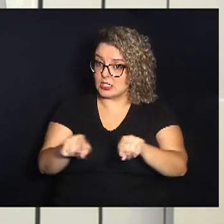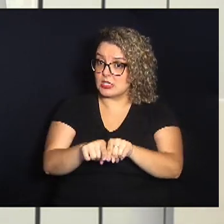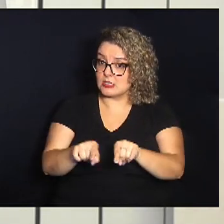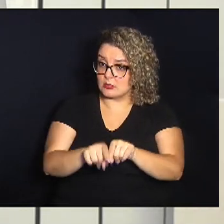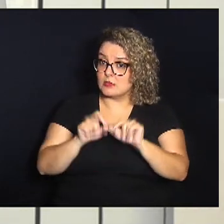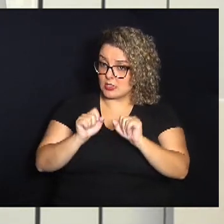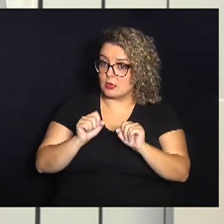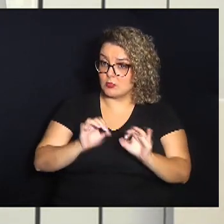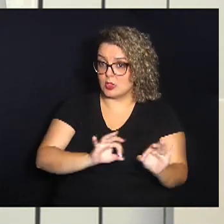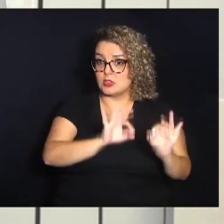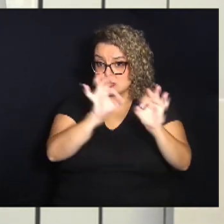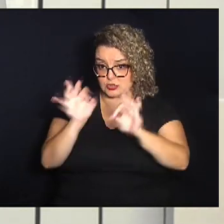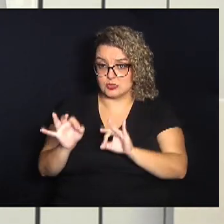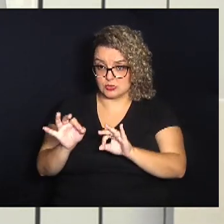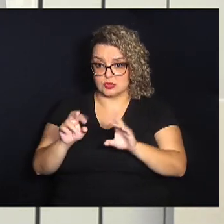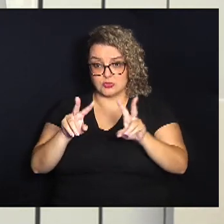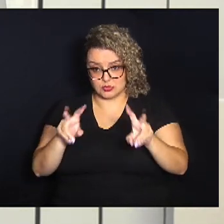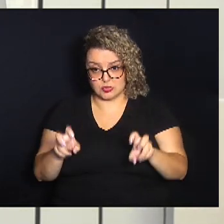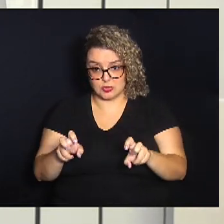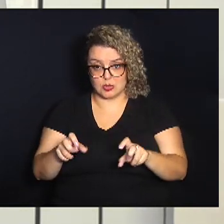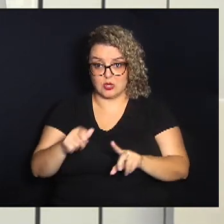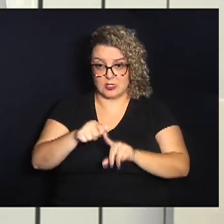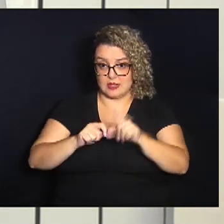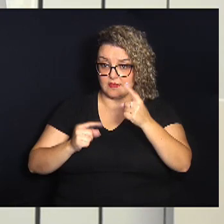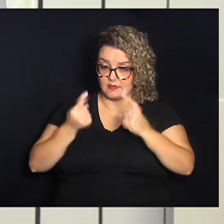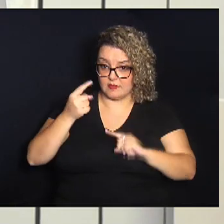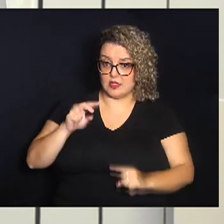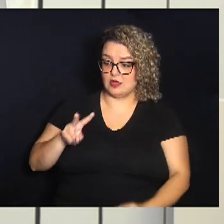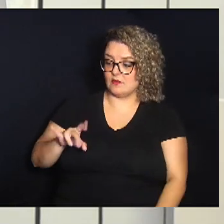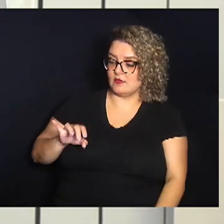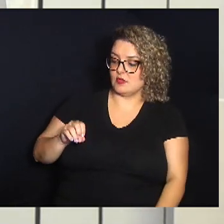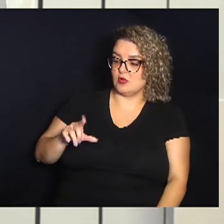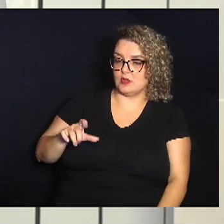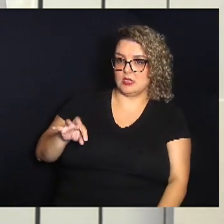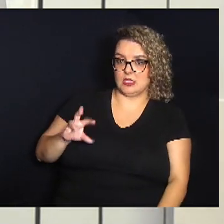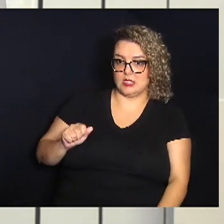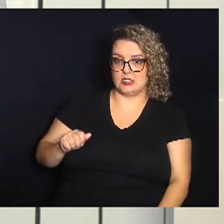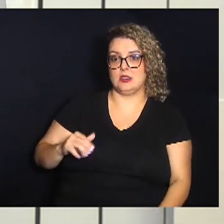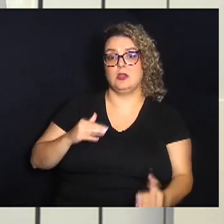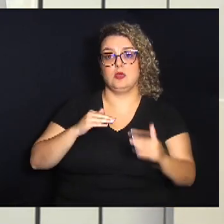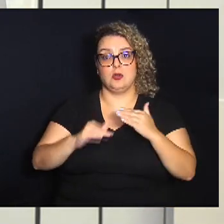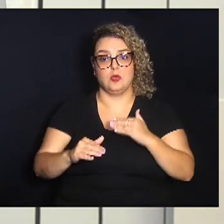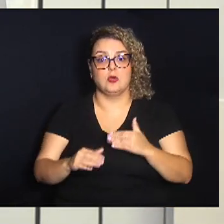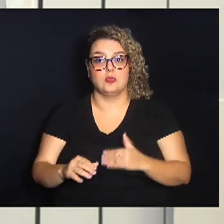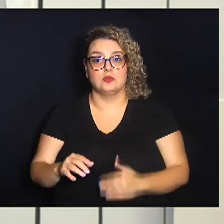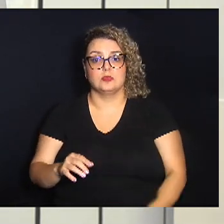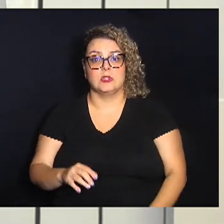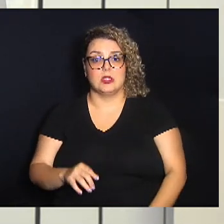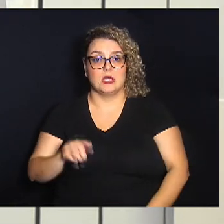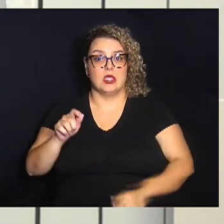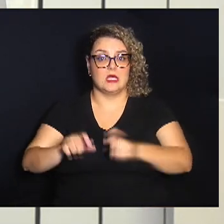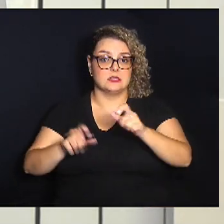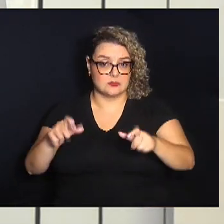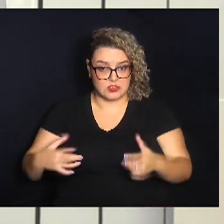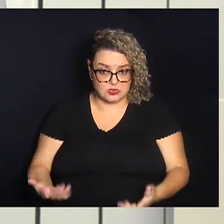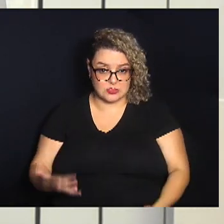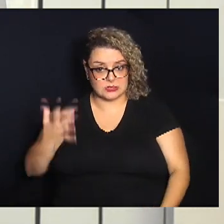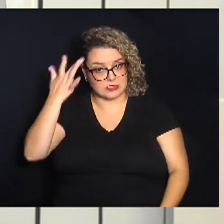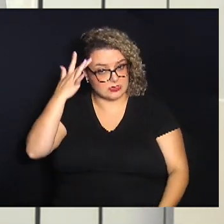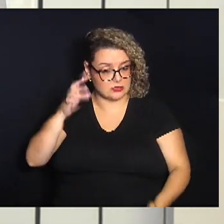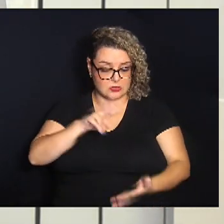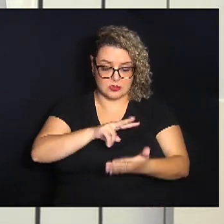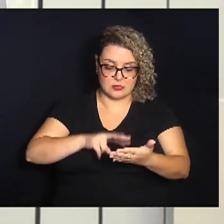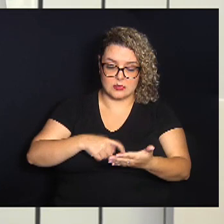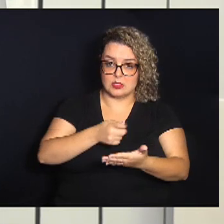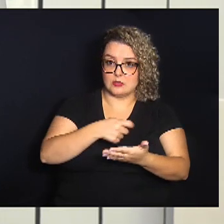pode acompanhar sobre este assunto, o Fevereiro Violeta, né? Ações contra o analfabetismo, no nosso Questão de Ordem.